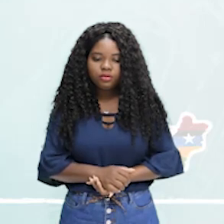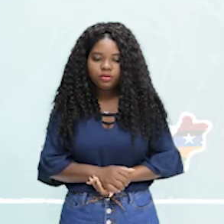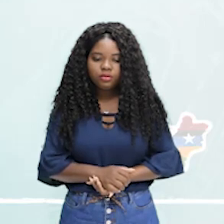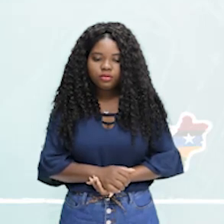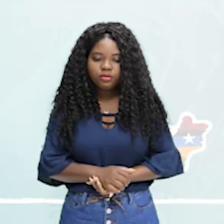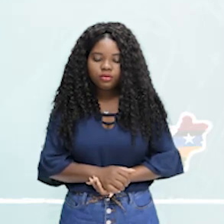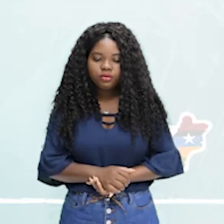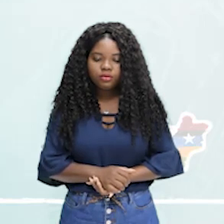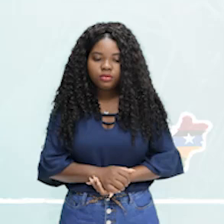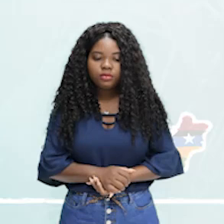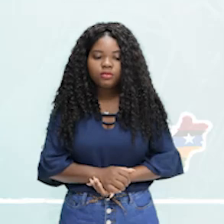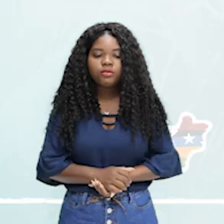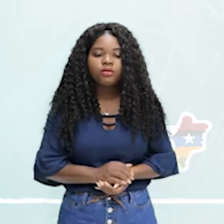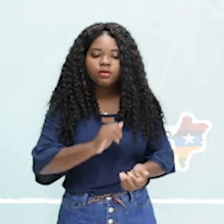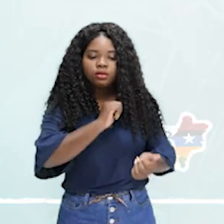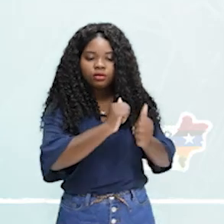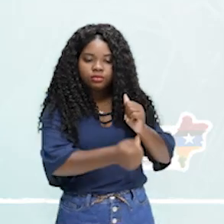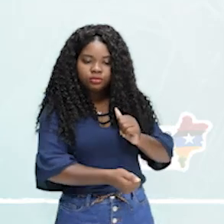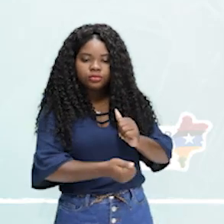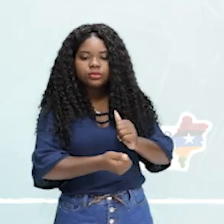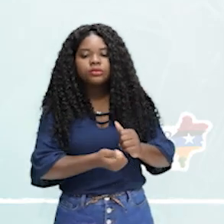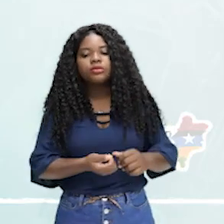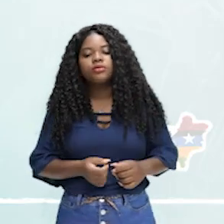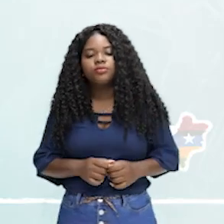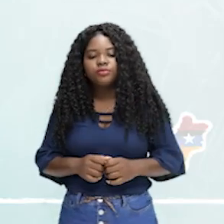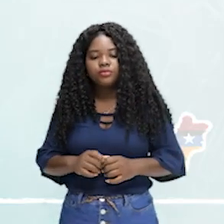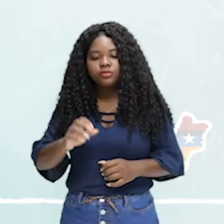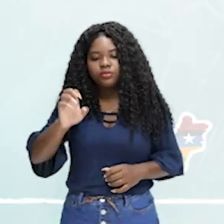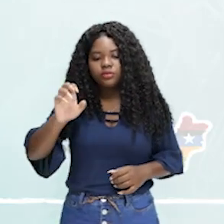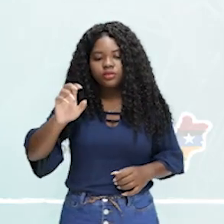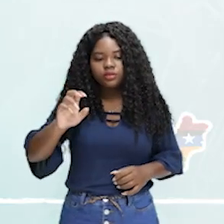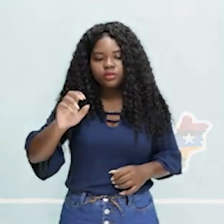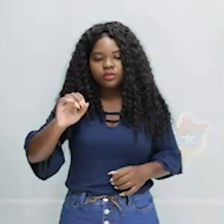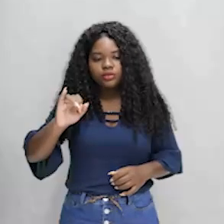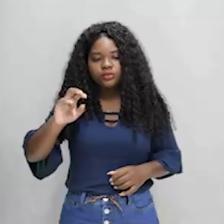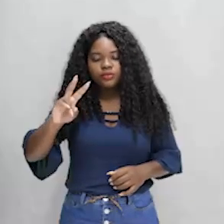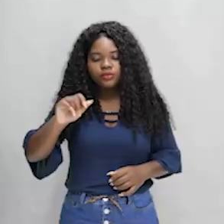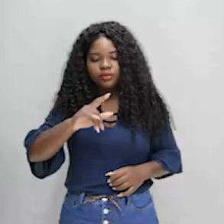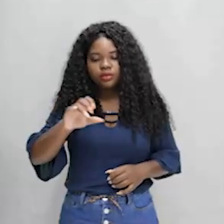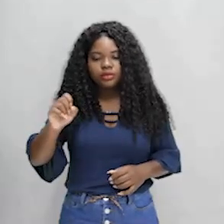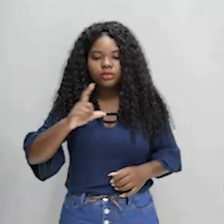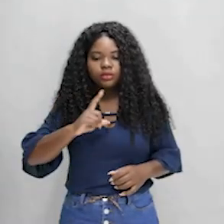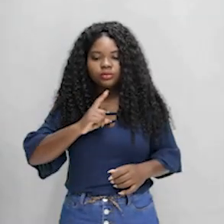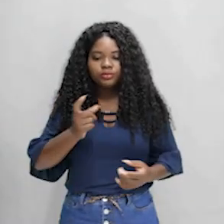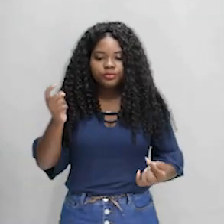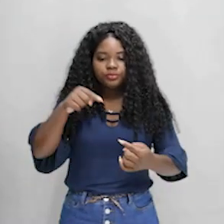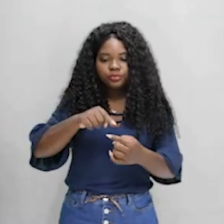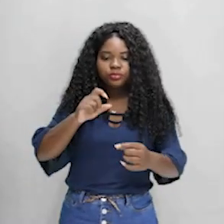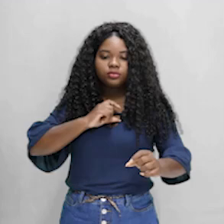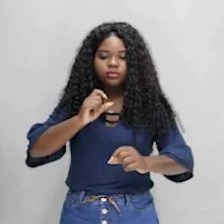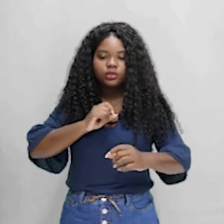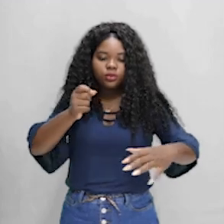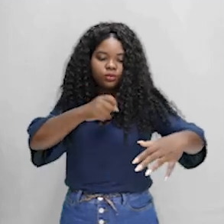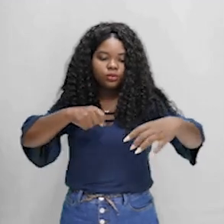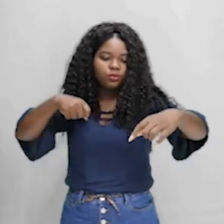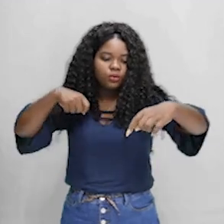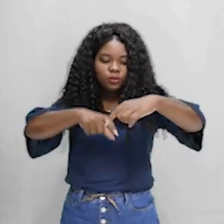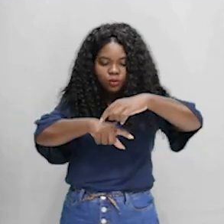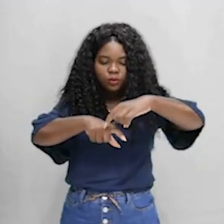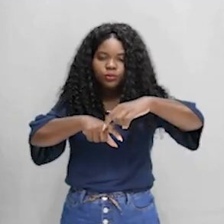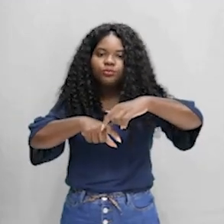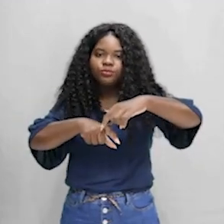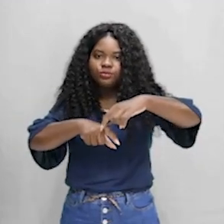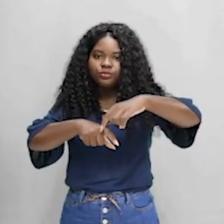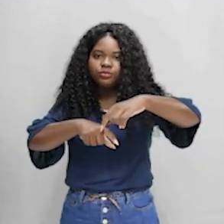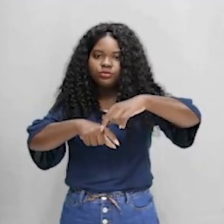campo. Esporte de invasão. São aqueles esportes que eu tenho o objetivo de marcar o gol, de entrar no campo da